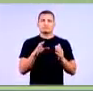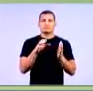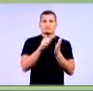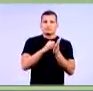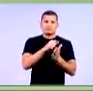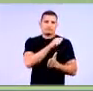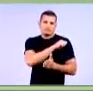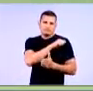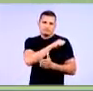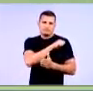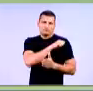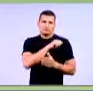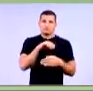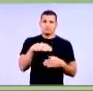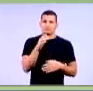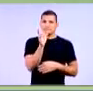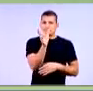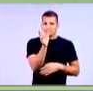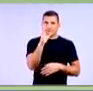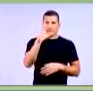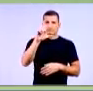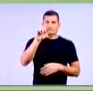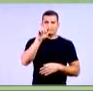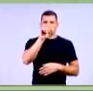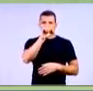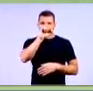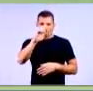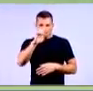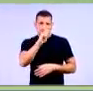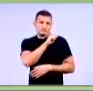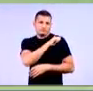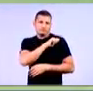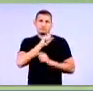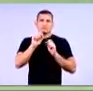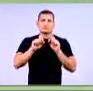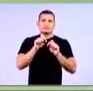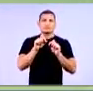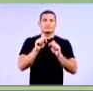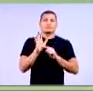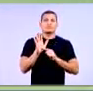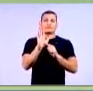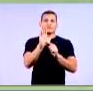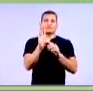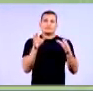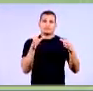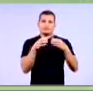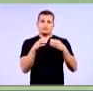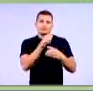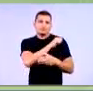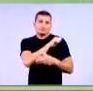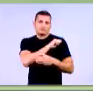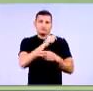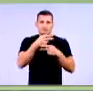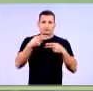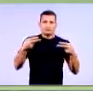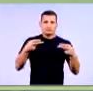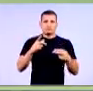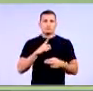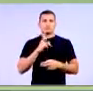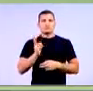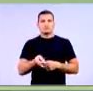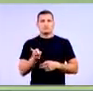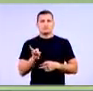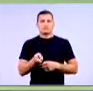Então a classe aluno vai conter o quê? Vai representar um conjunto de alunos, né, de objetos que tem a